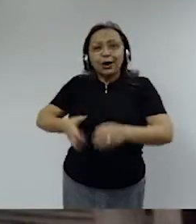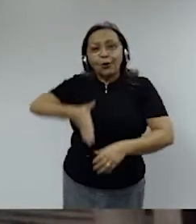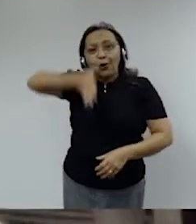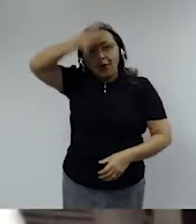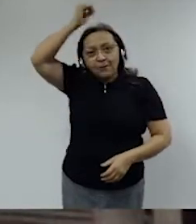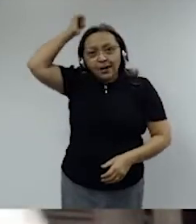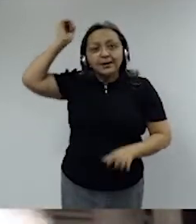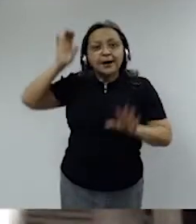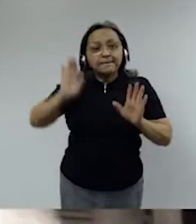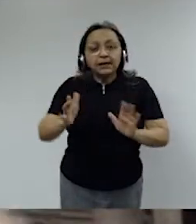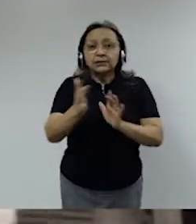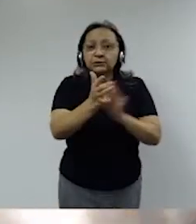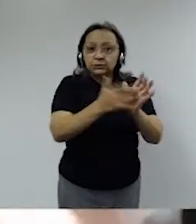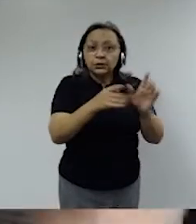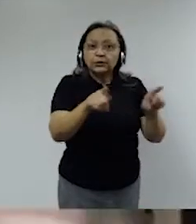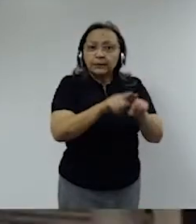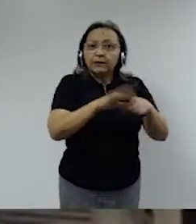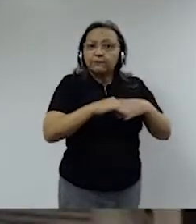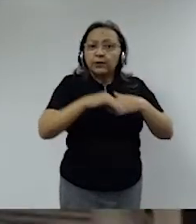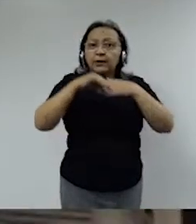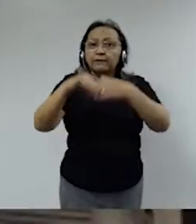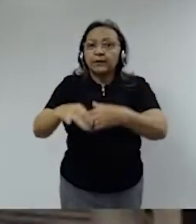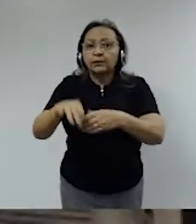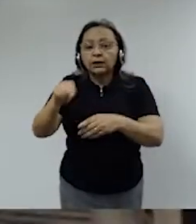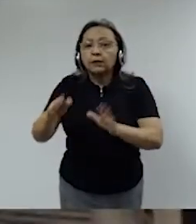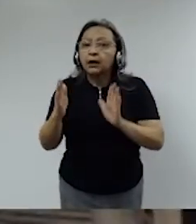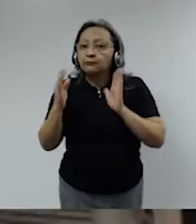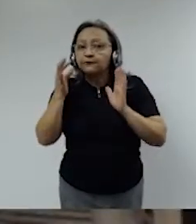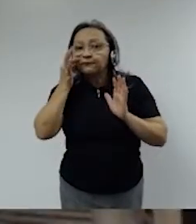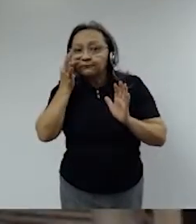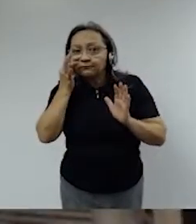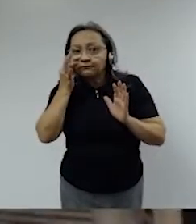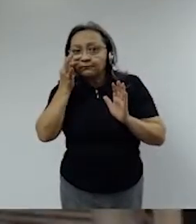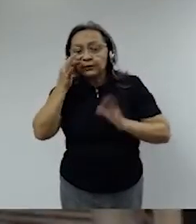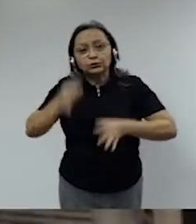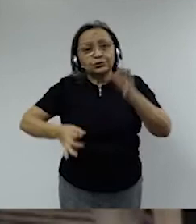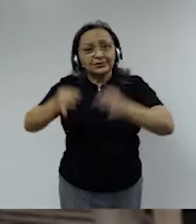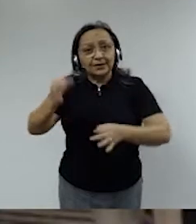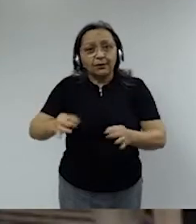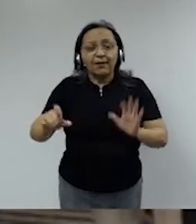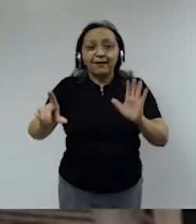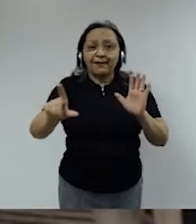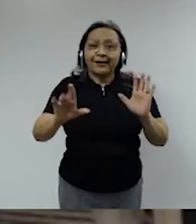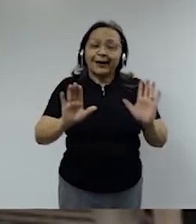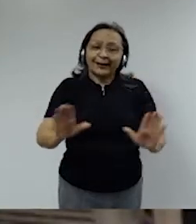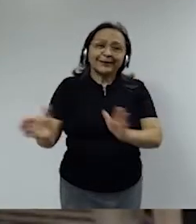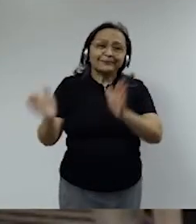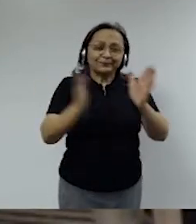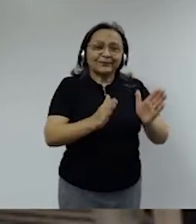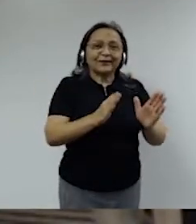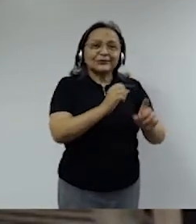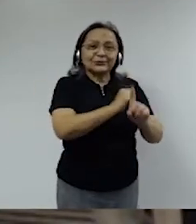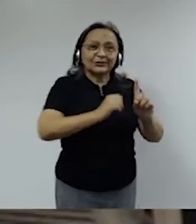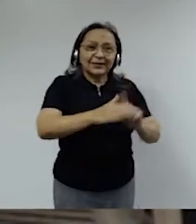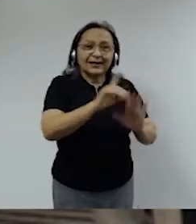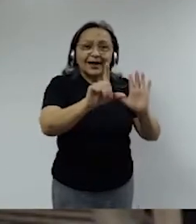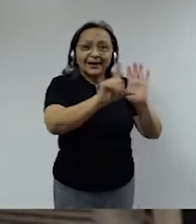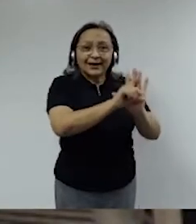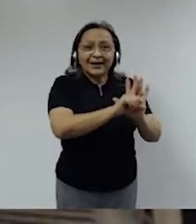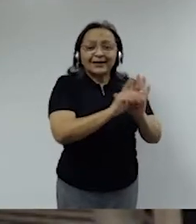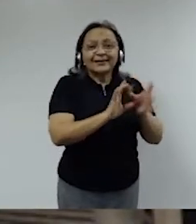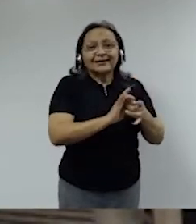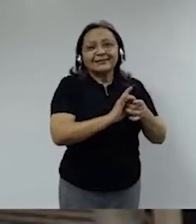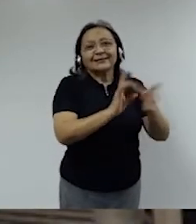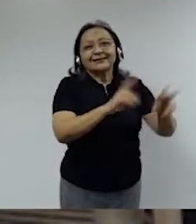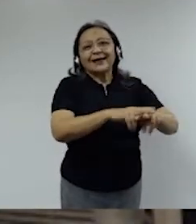romana, mas ele foi conduzido à autoridade judicial. A lei de habeas corpus, né, quando nós temos, por exemplo, em